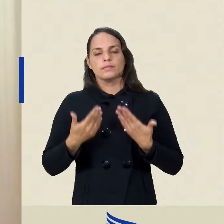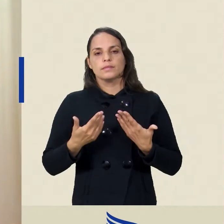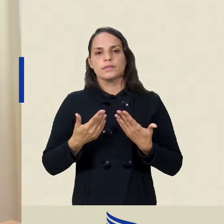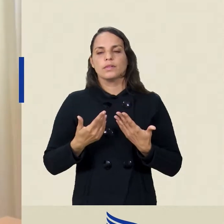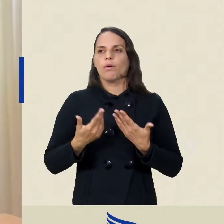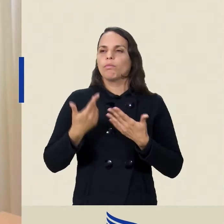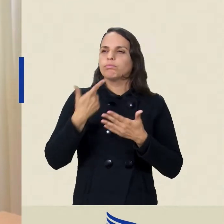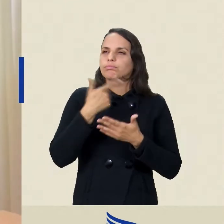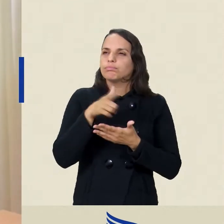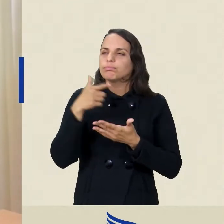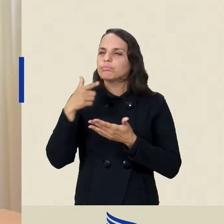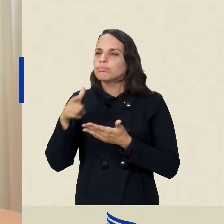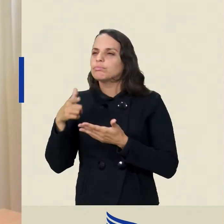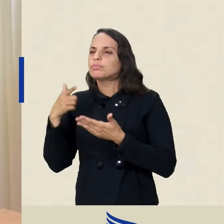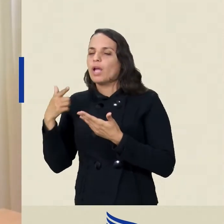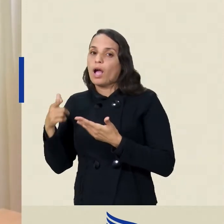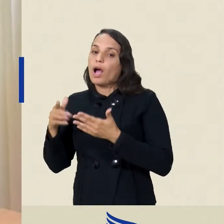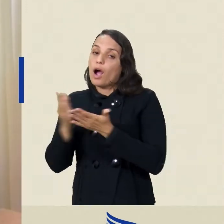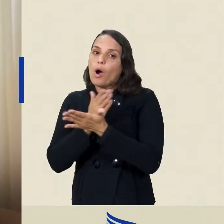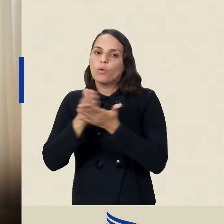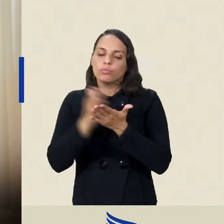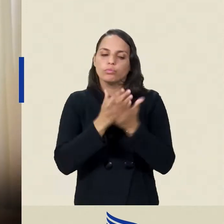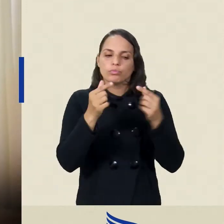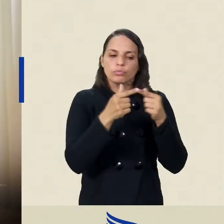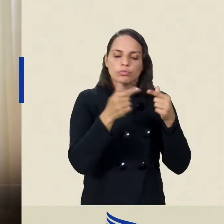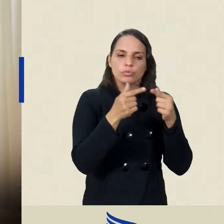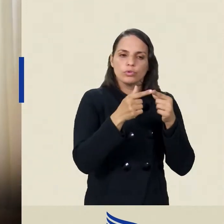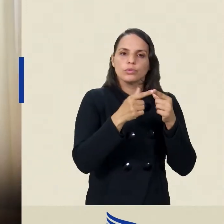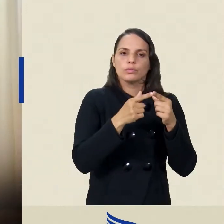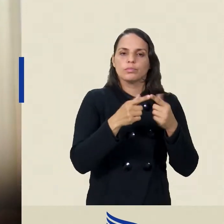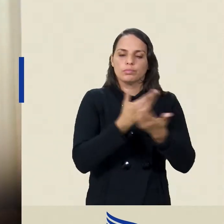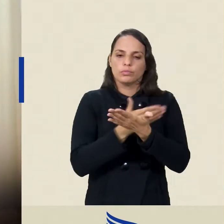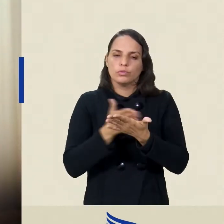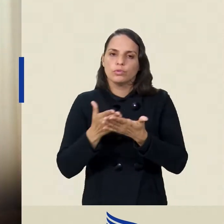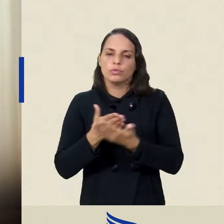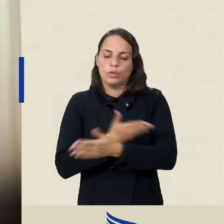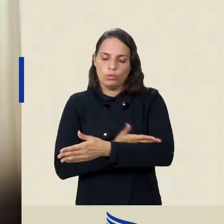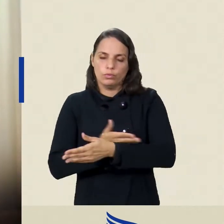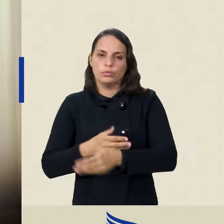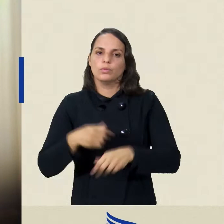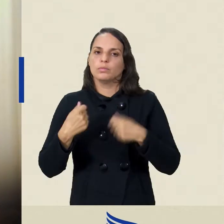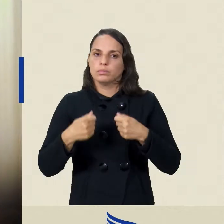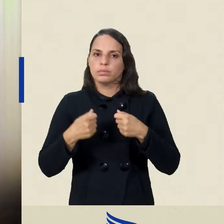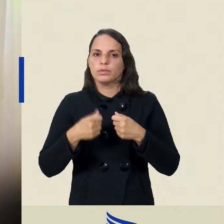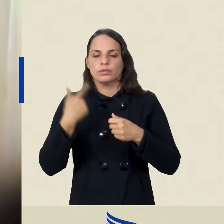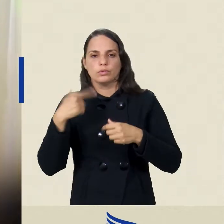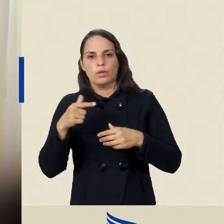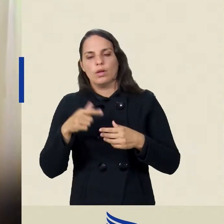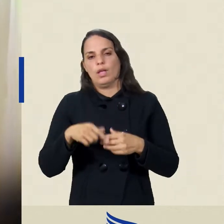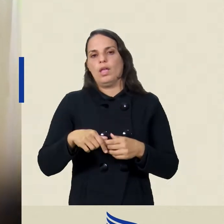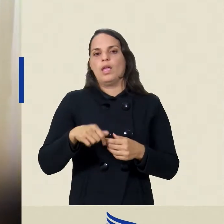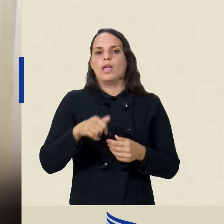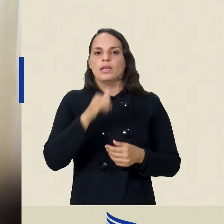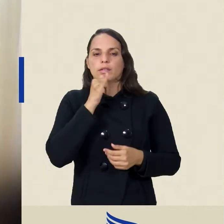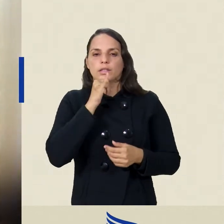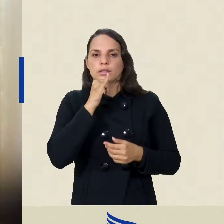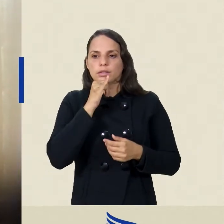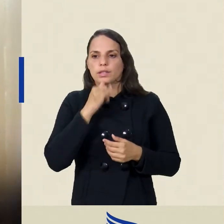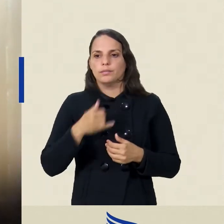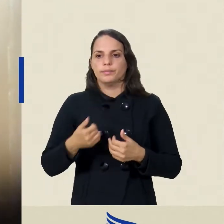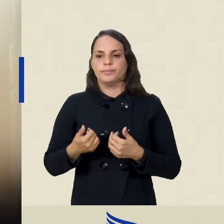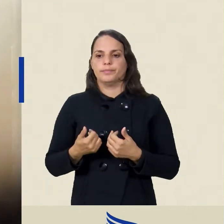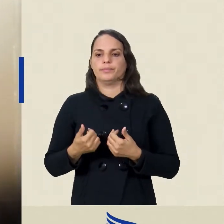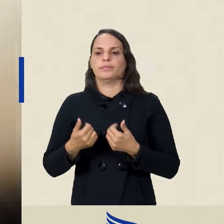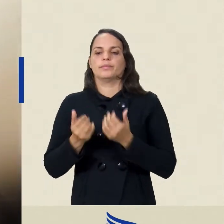que precisam ser repetidas, tais como a Santa Ceia e o lava-pés. Quando alguém é desligado da lista